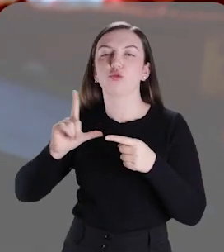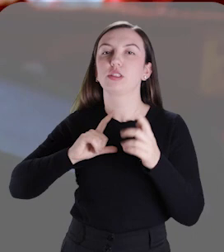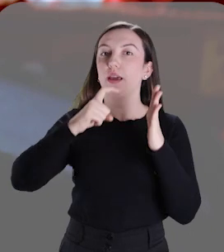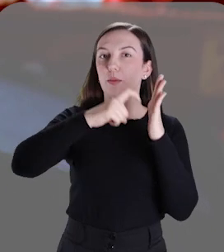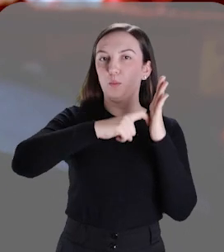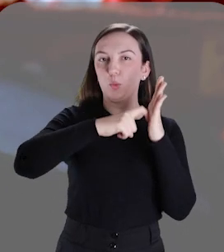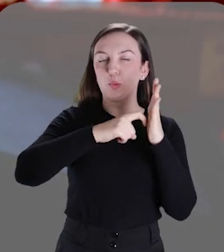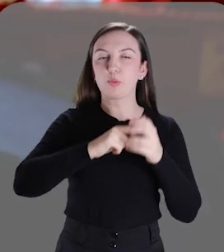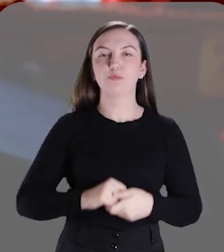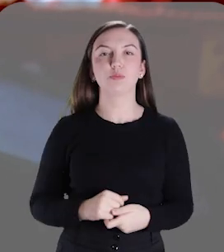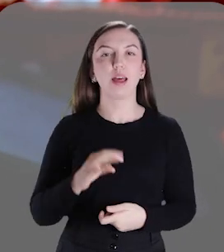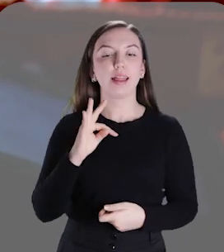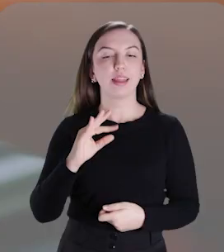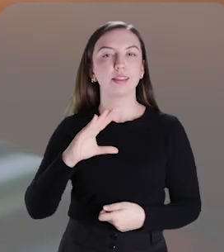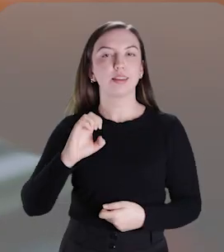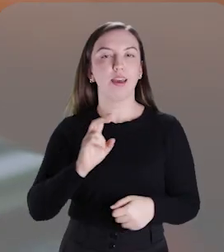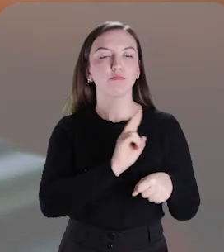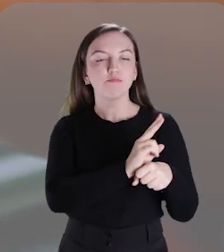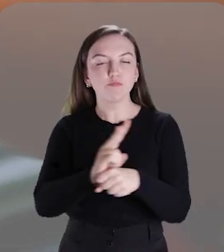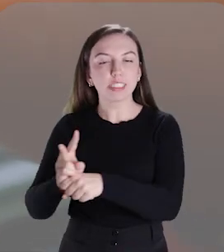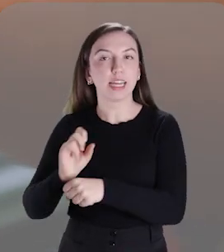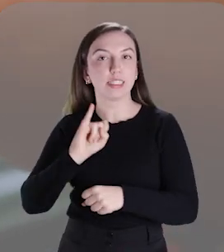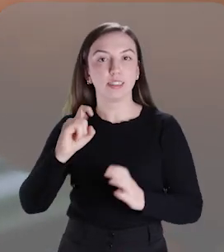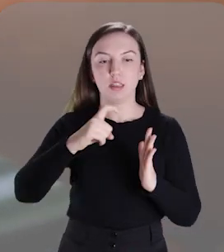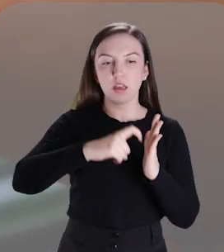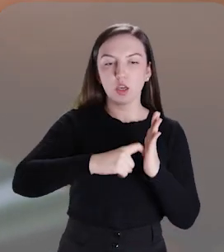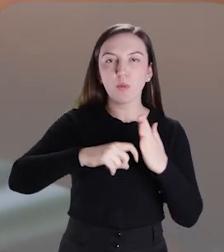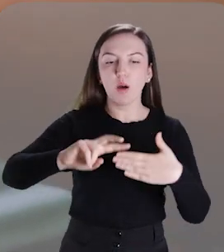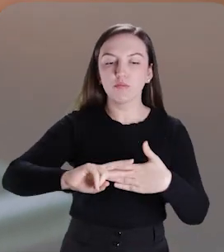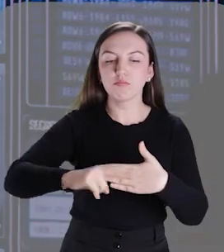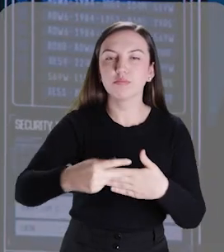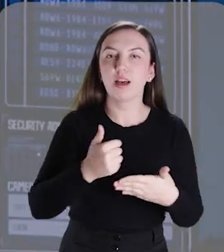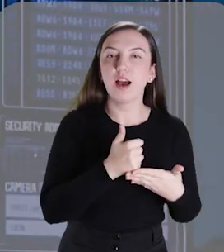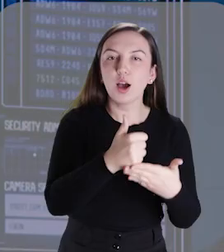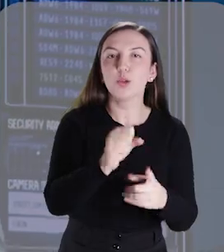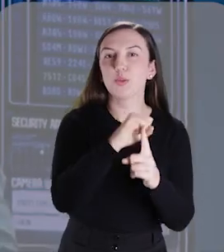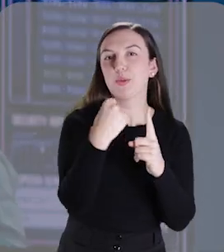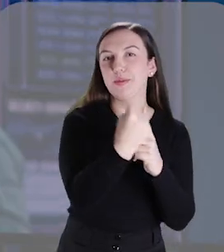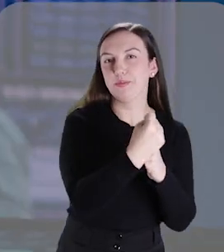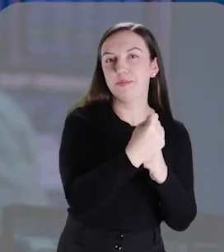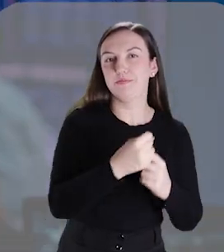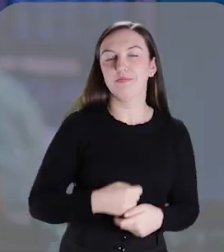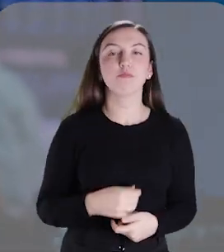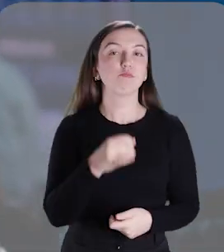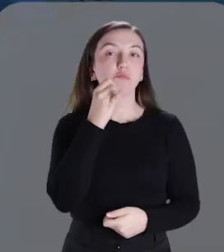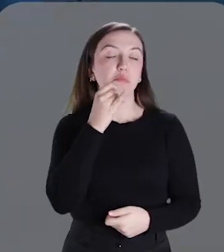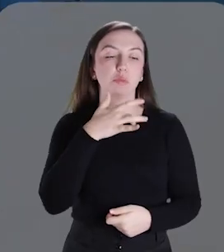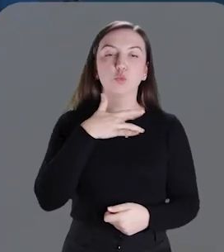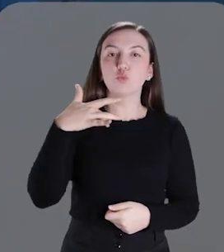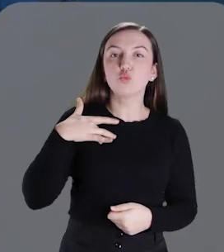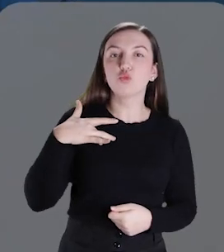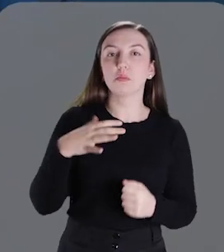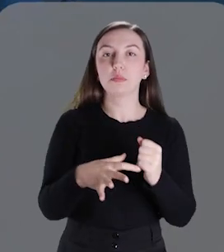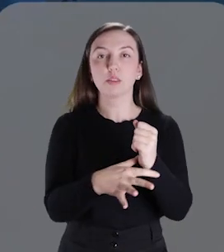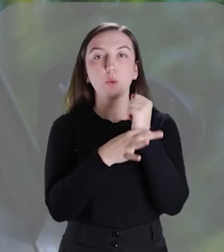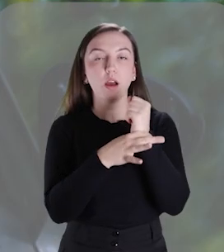do valor cobrado é de impostos. O TCE fiscaliza se esses impostos são convertidos em benefícios para a sociedade, em